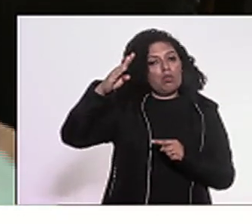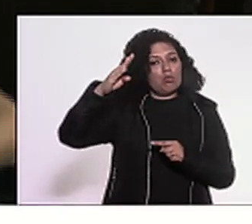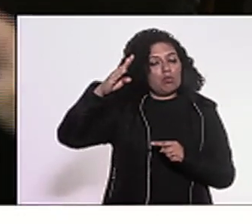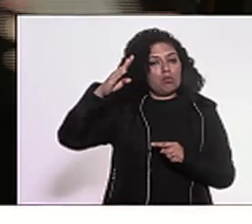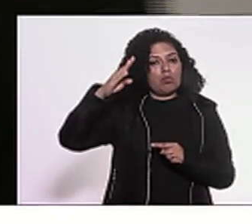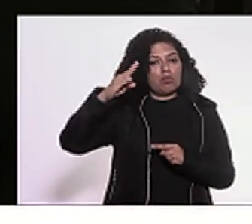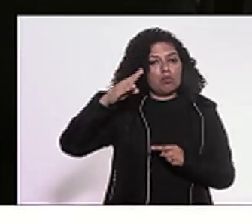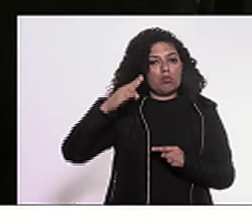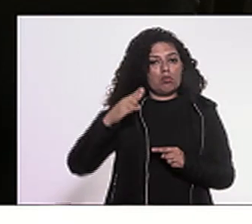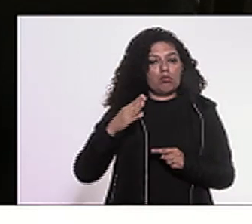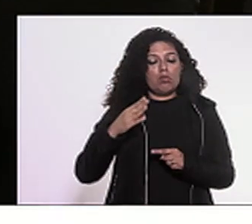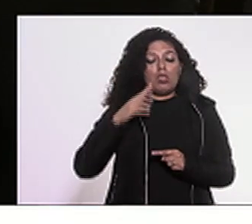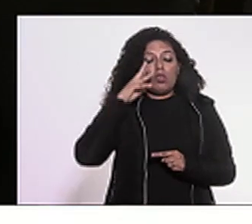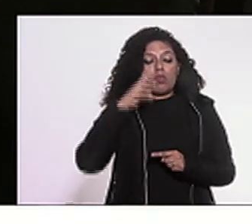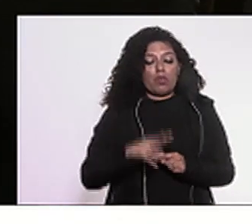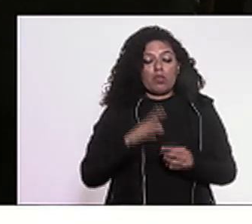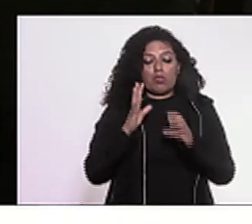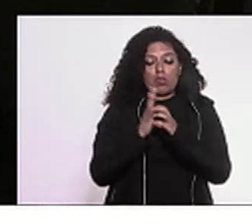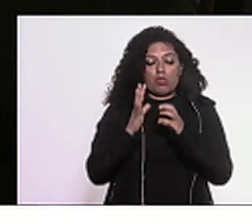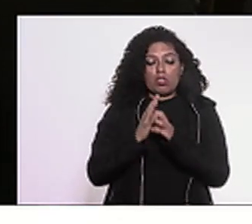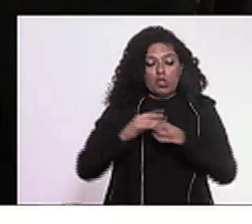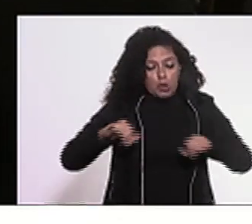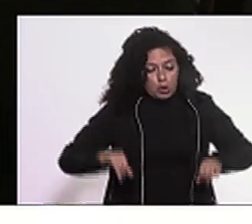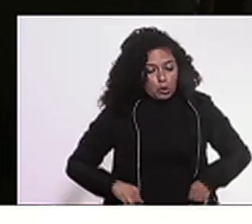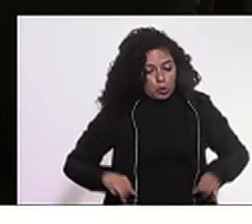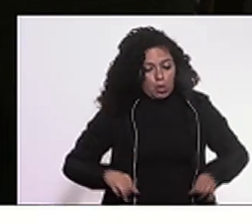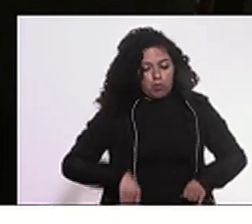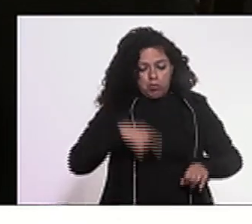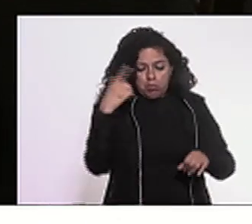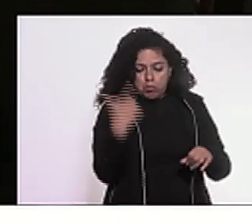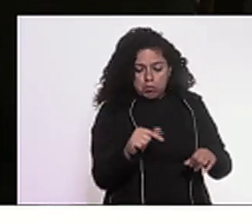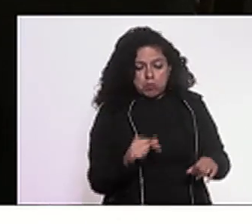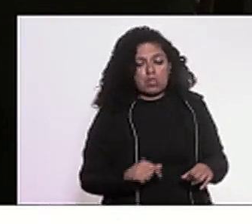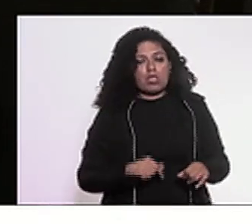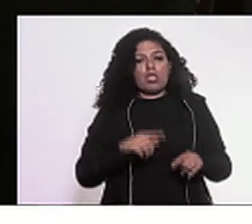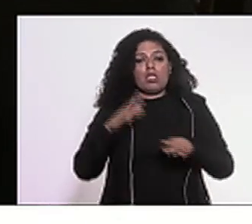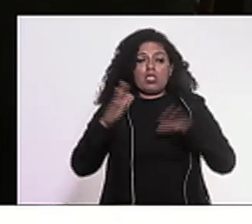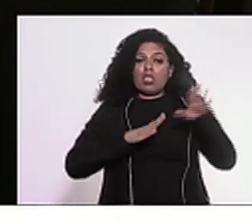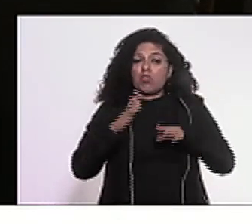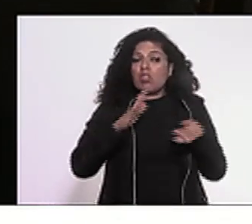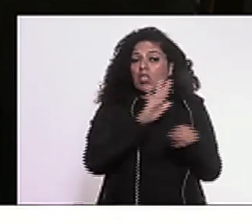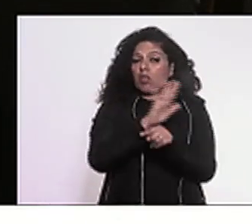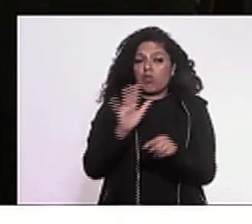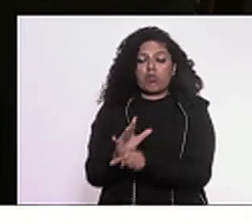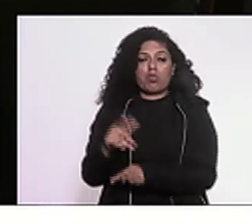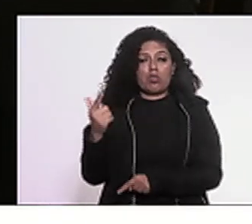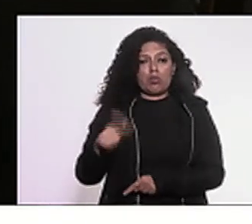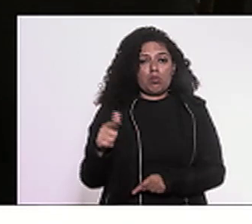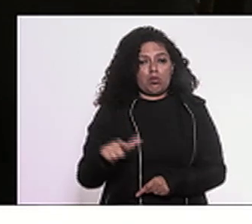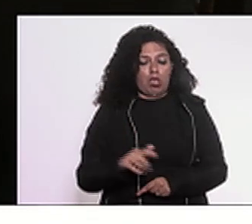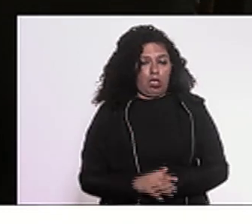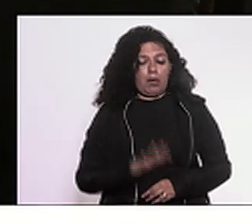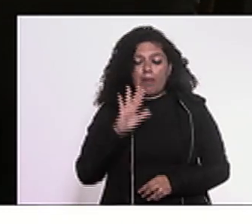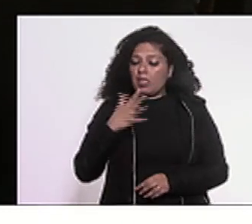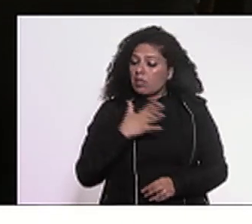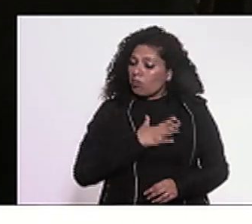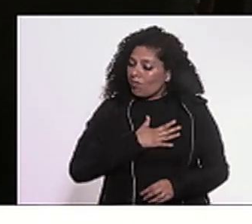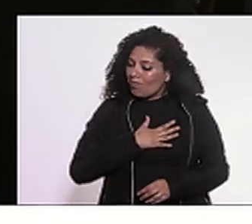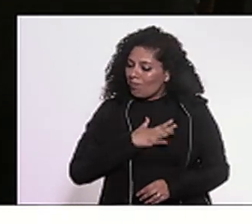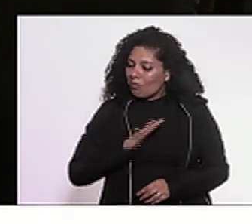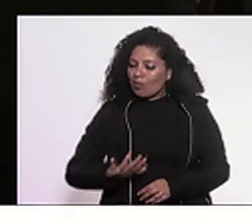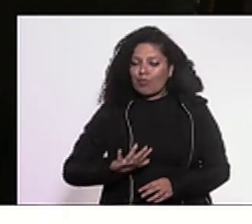sofre, apanha de todas as formas, e não encontra esse apoio. Agora, não gostaria que